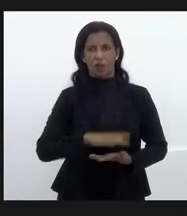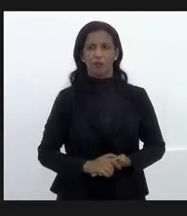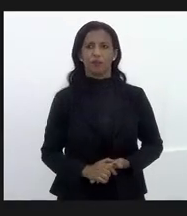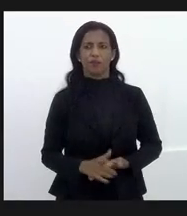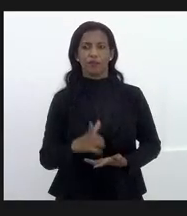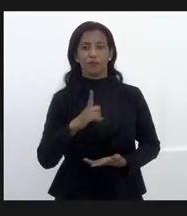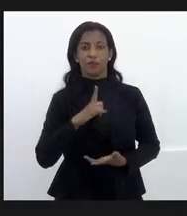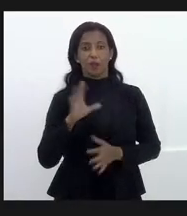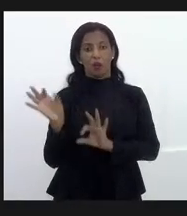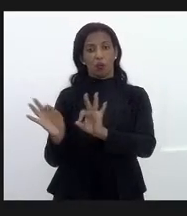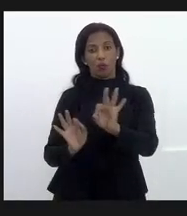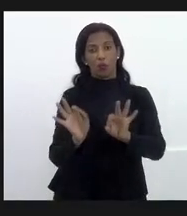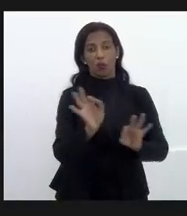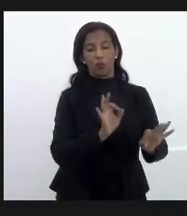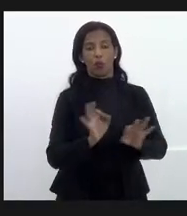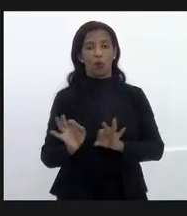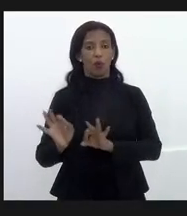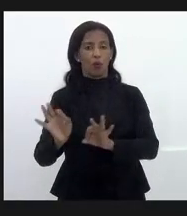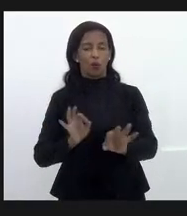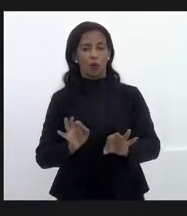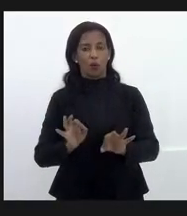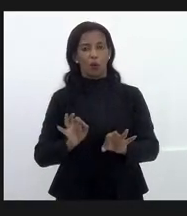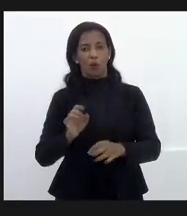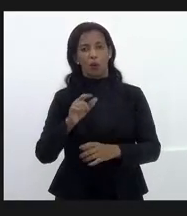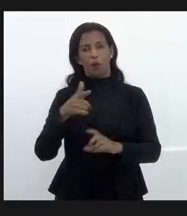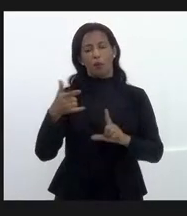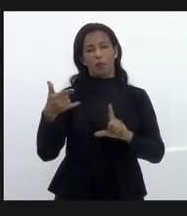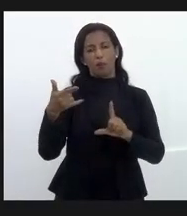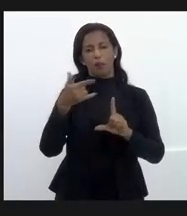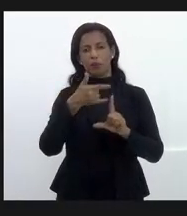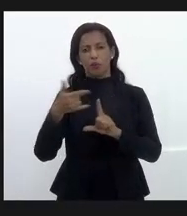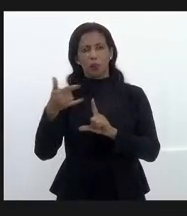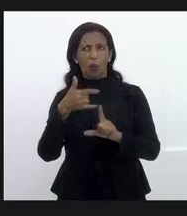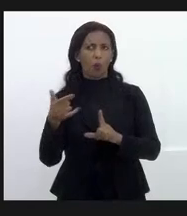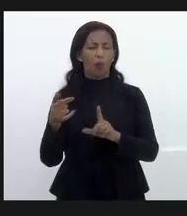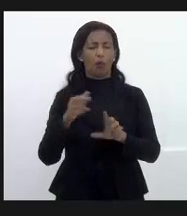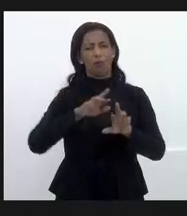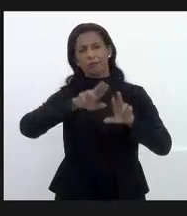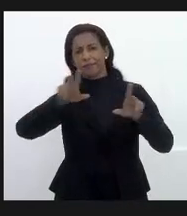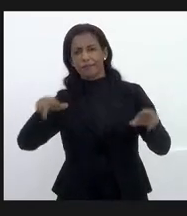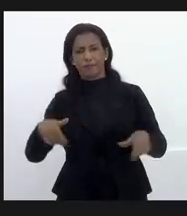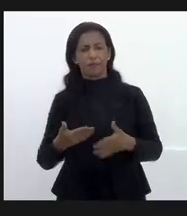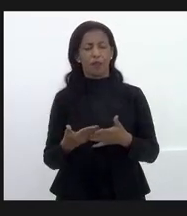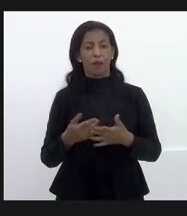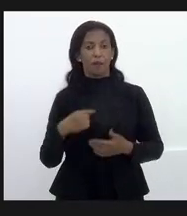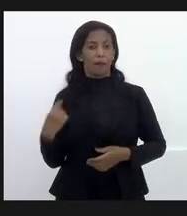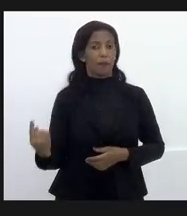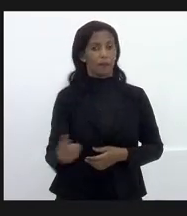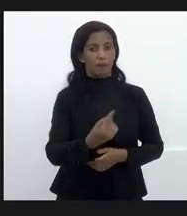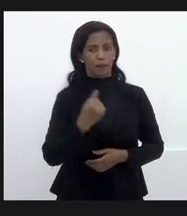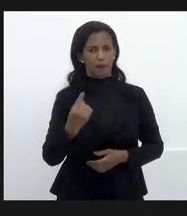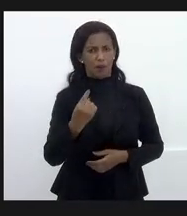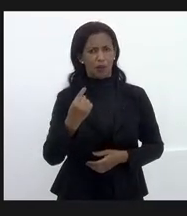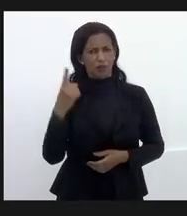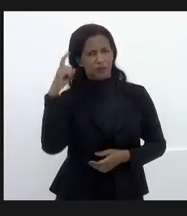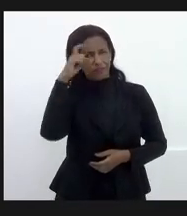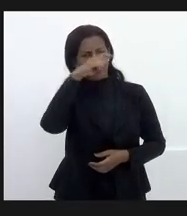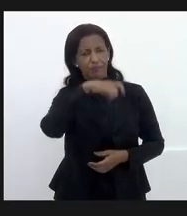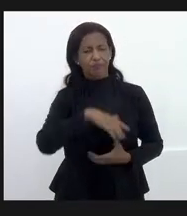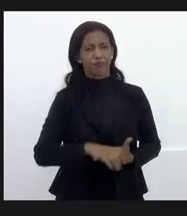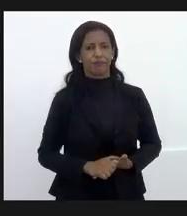tem forma né que são pelos um ou pelo servweb é para nós passando muito